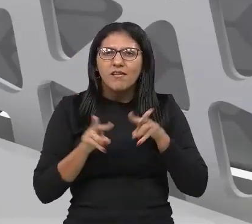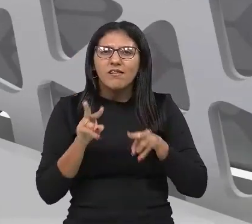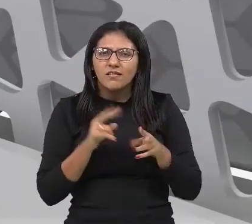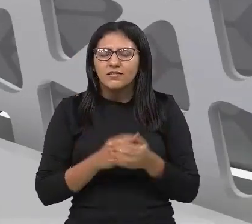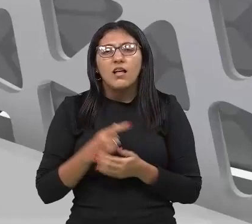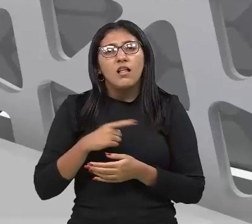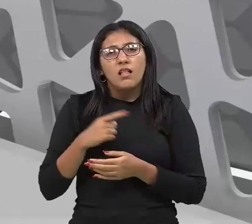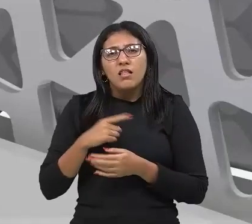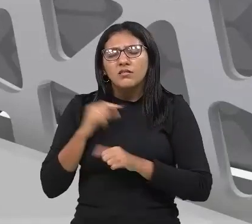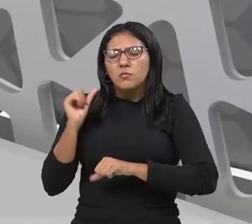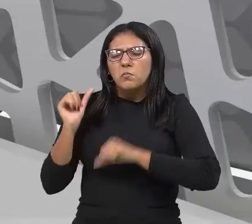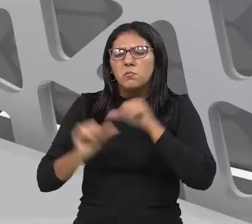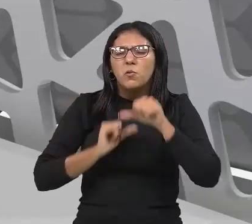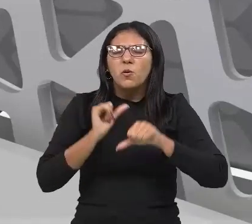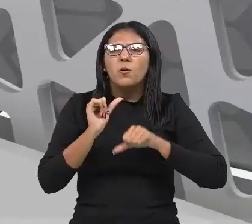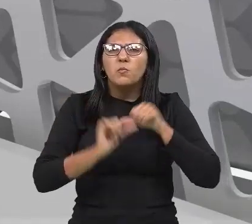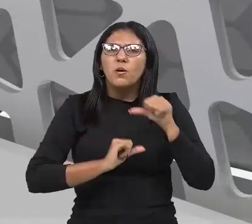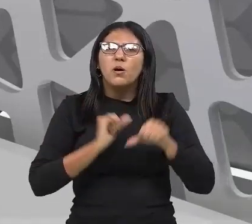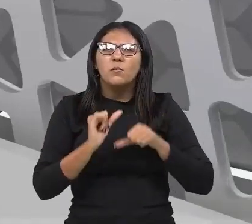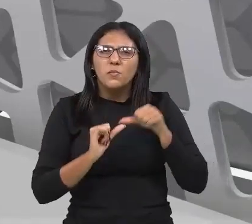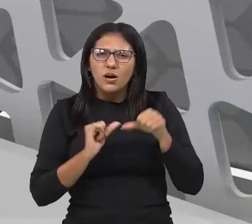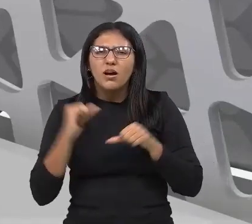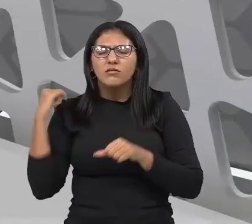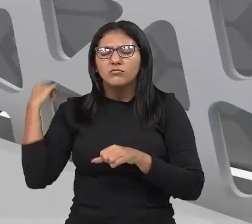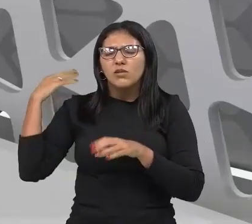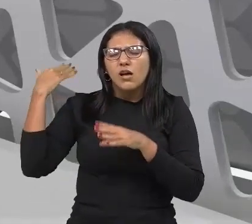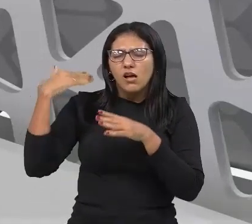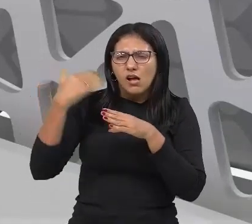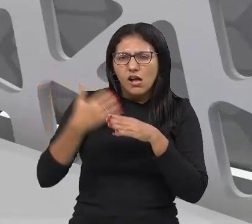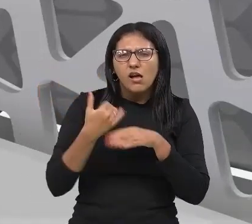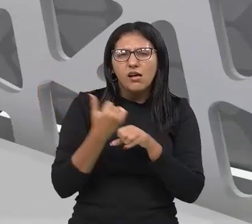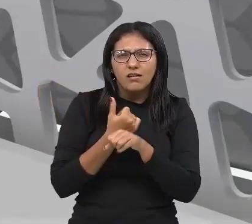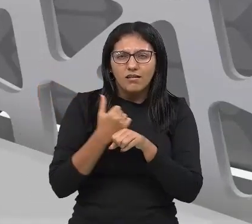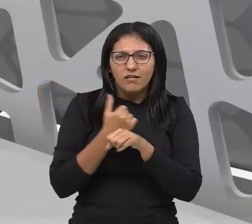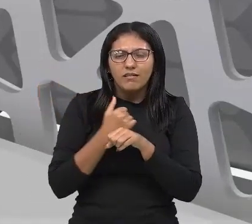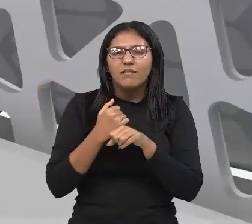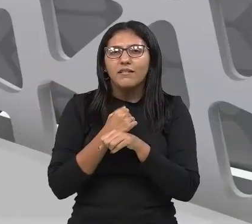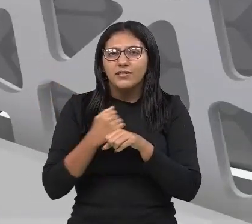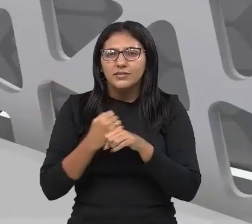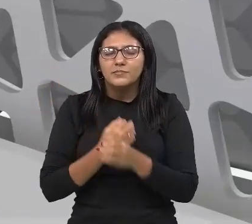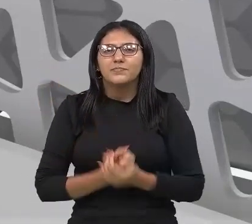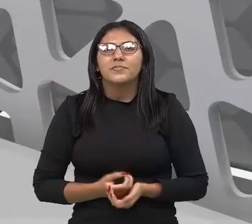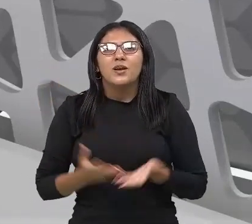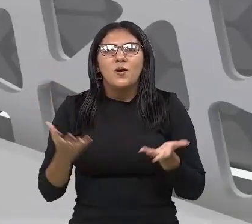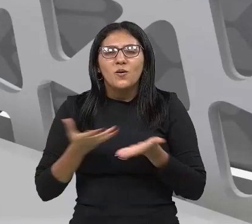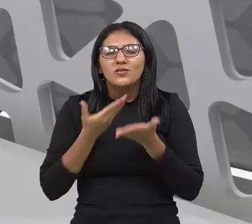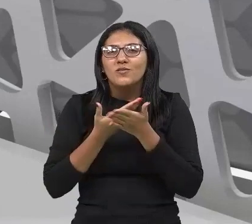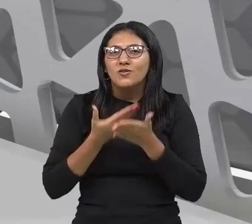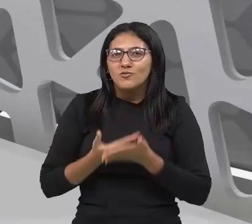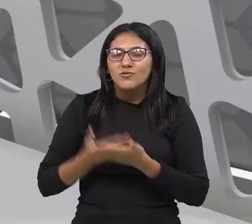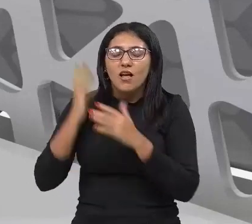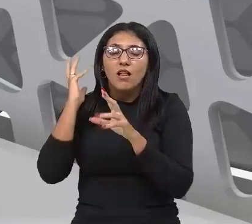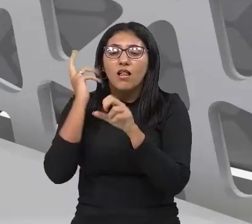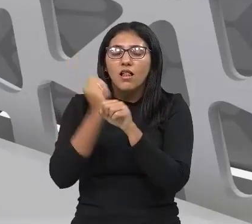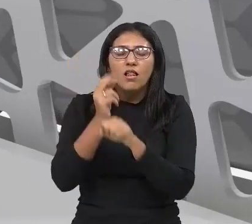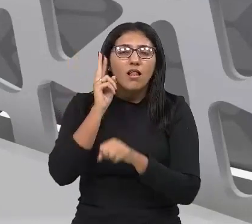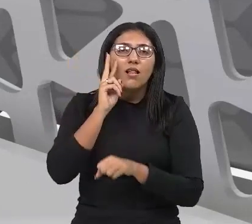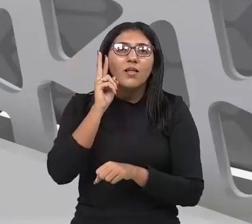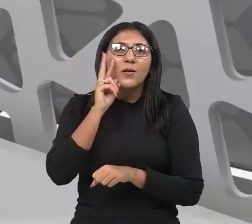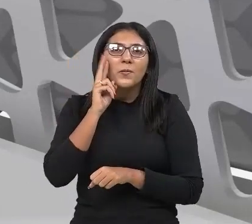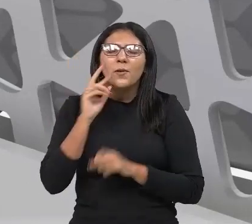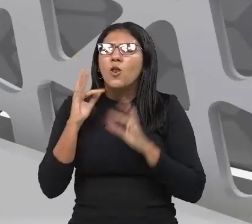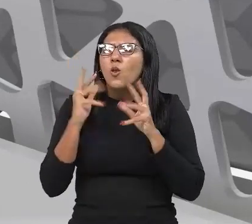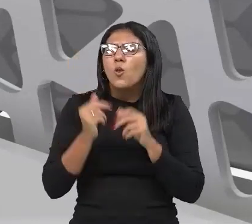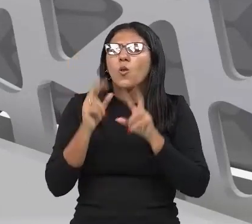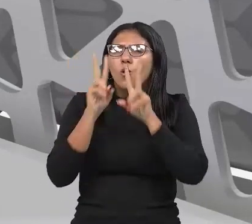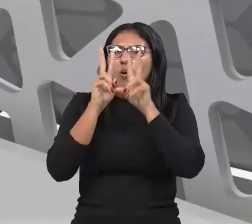Ocorreram várias mudanças com o passar dos anos. Então, nós iremos estudar e relembrar o que nós já verificamos